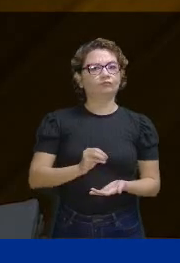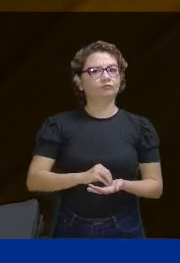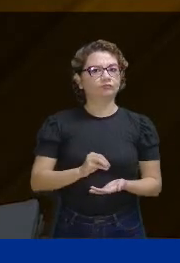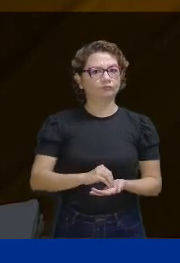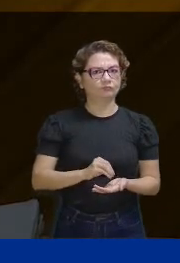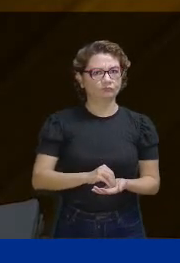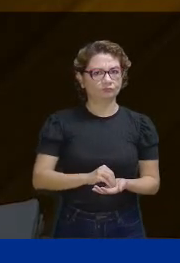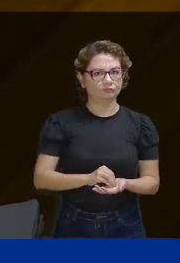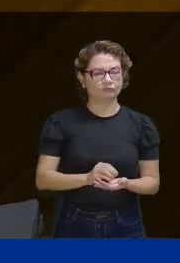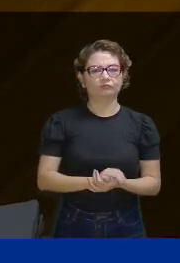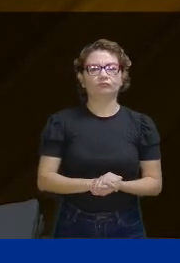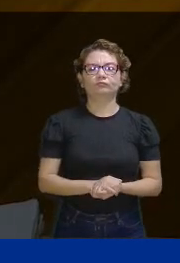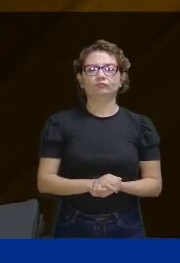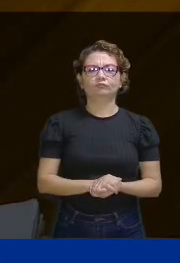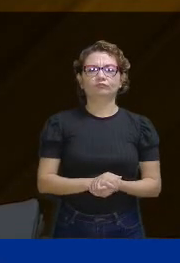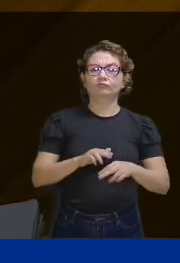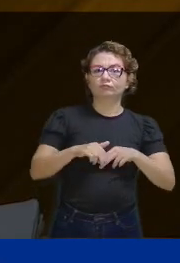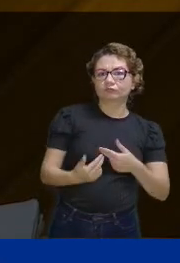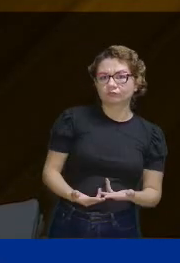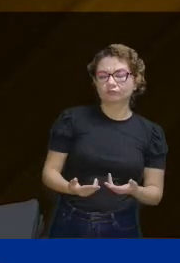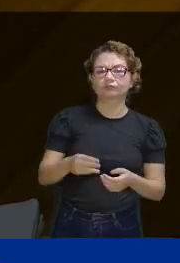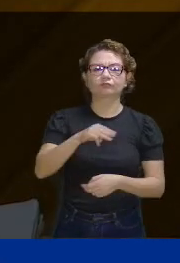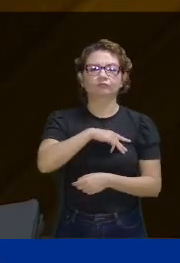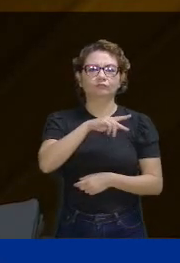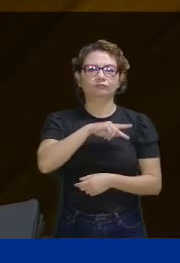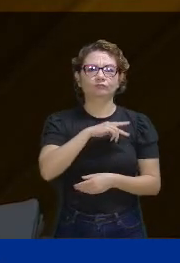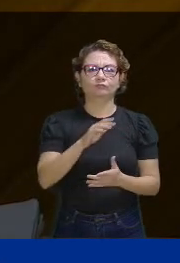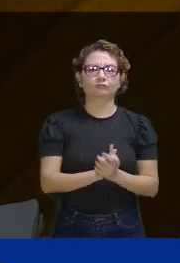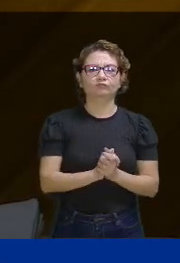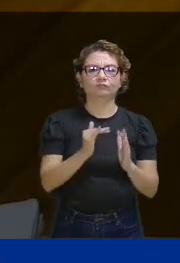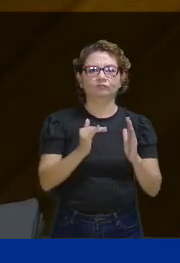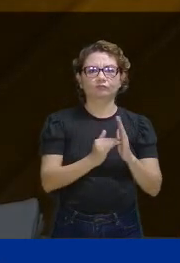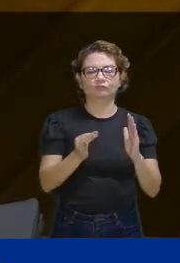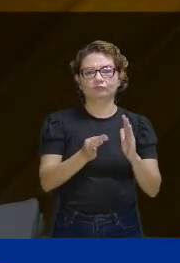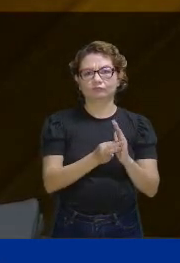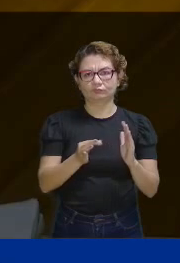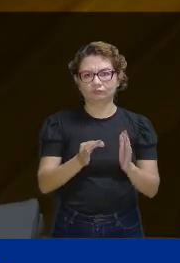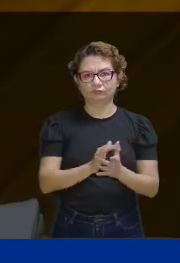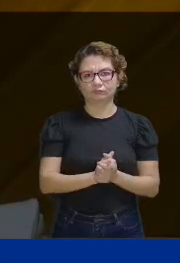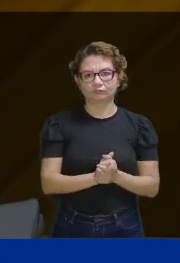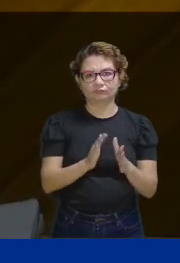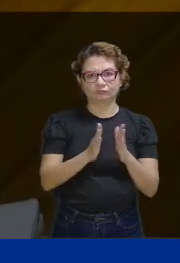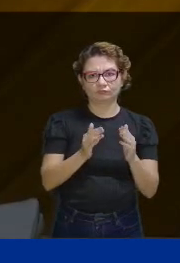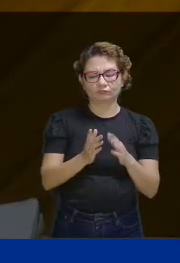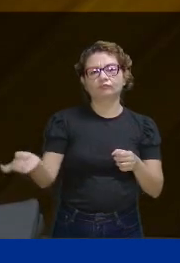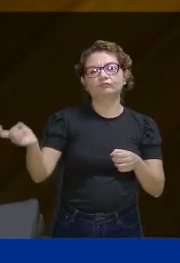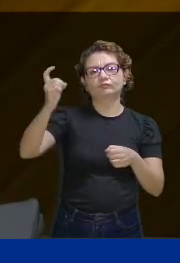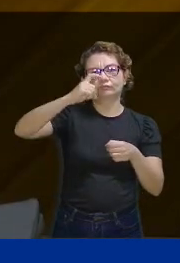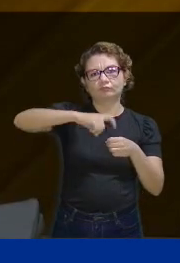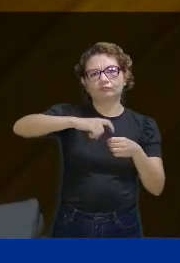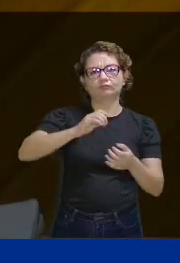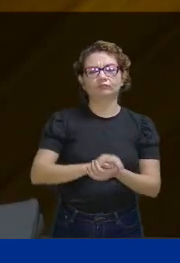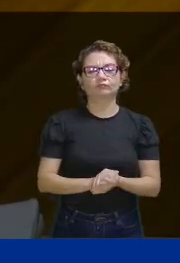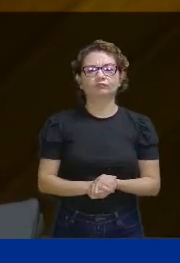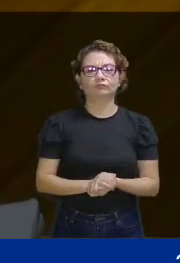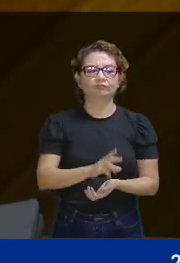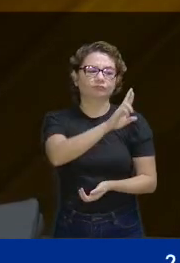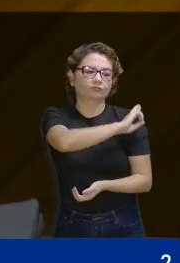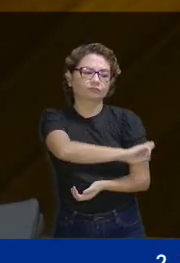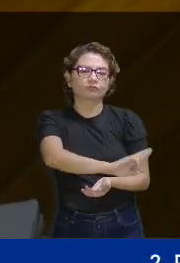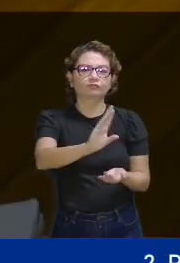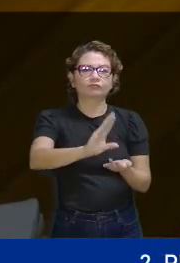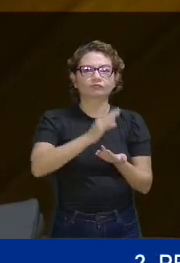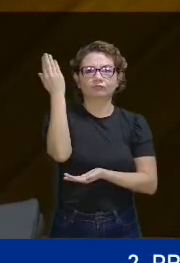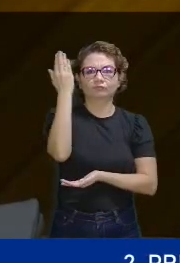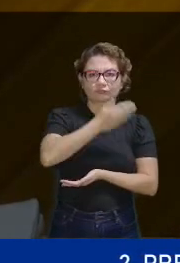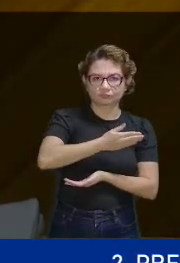acórdão recorrido. Dessa forma, o Ministério Público reitera o pedido para que sejam desaprovadas as contas